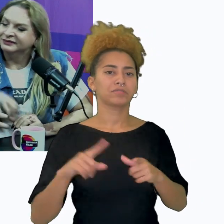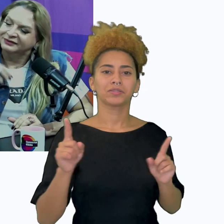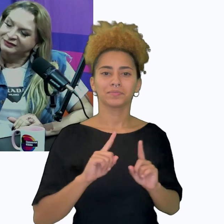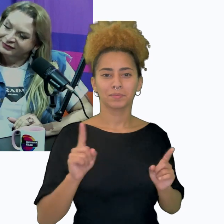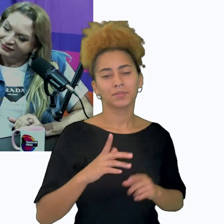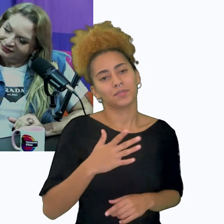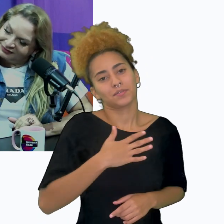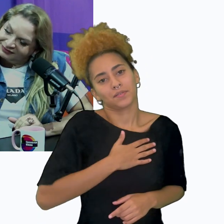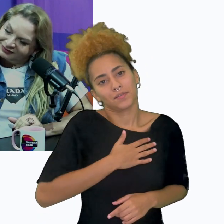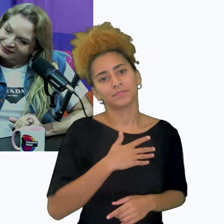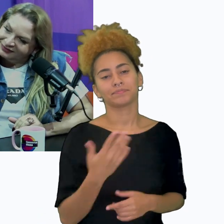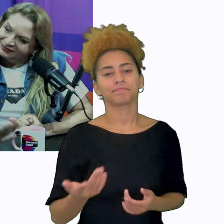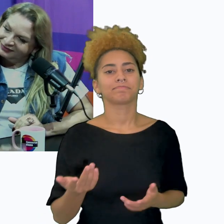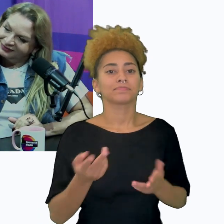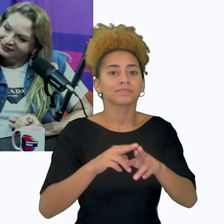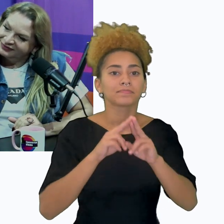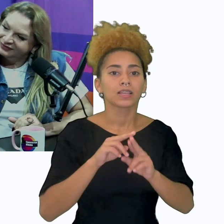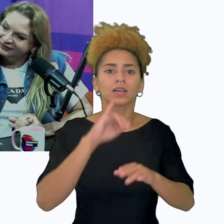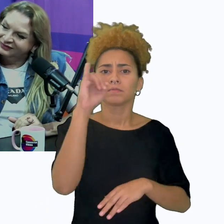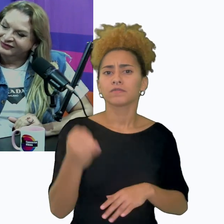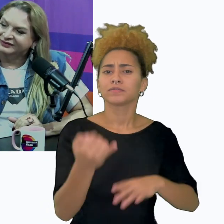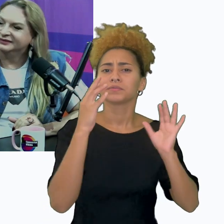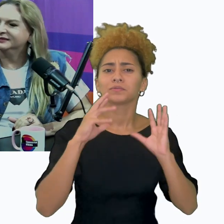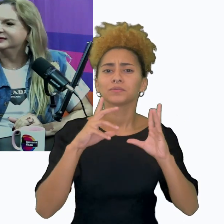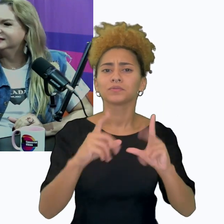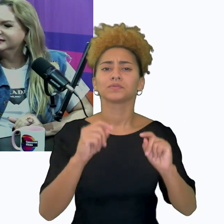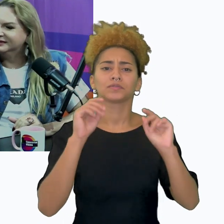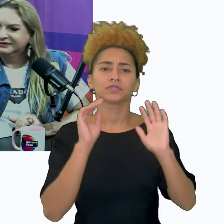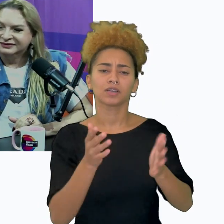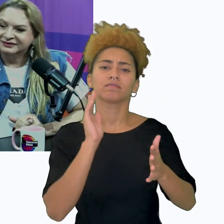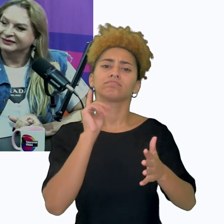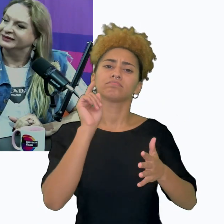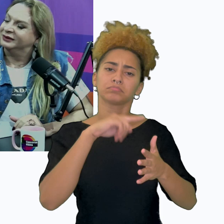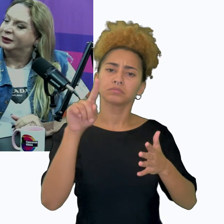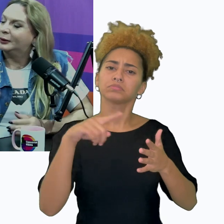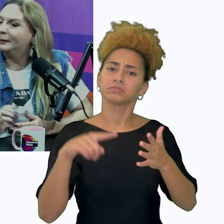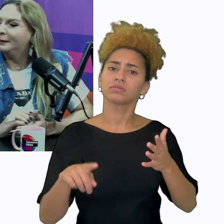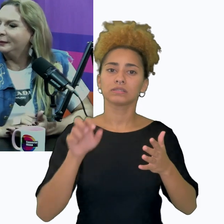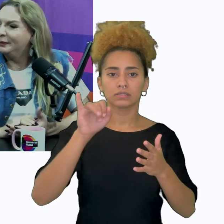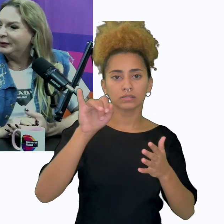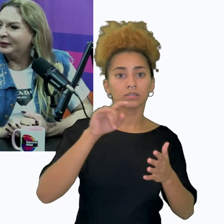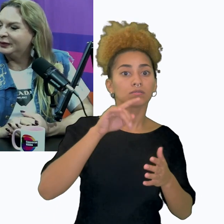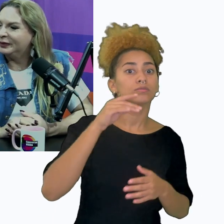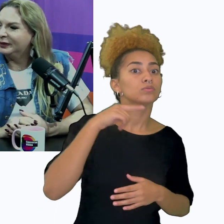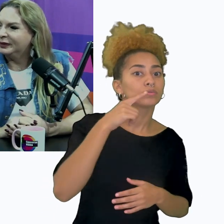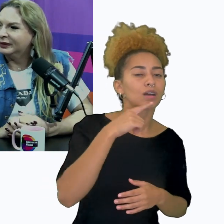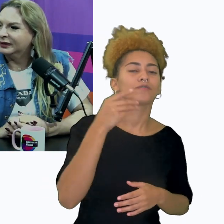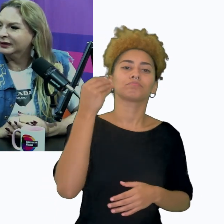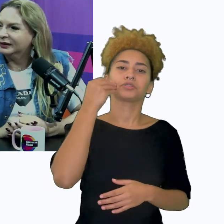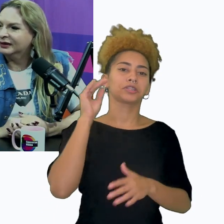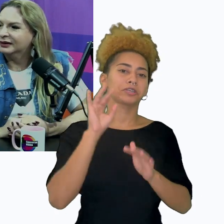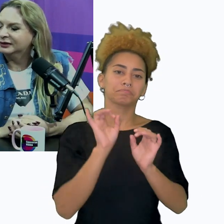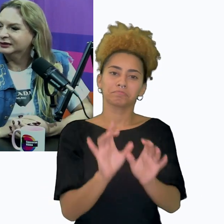Eu não tenho problema nenhum. Eu gosto de ser como eu sou. Aproveitei tudo que eu podia fazer e o que eu não podia eu tentei e